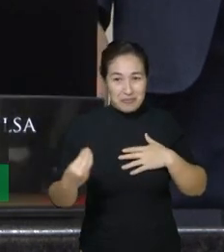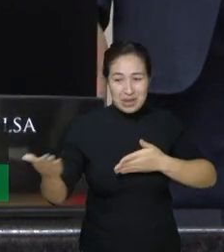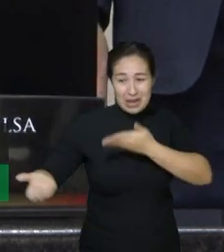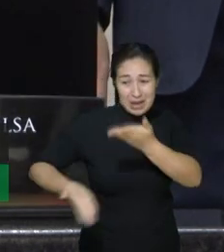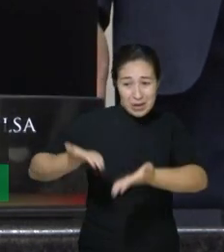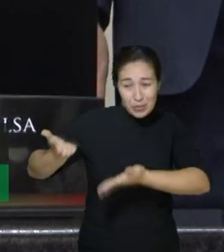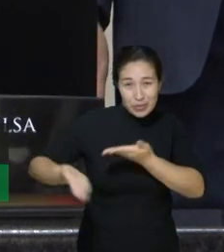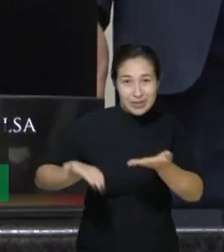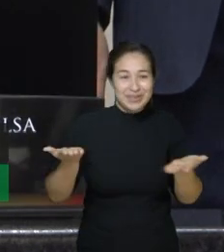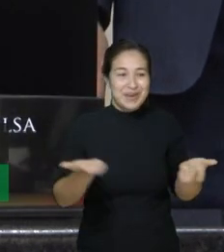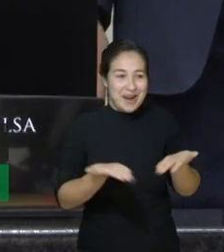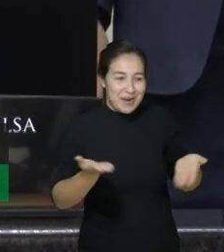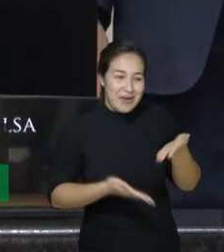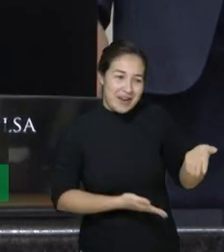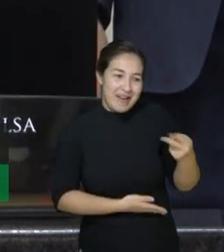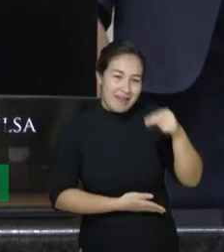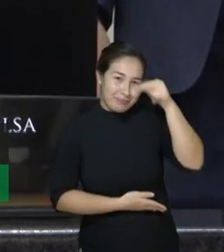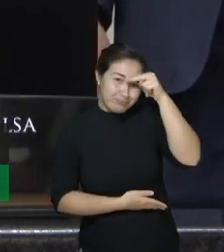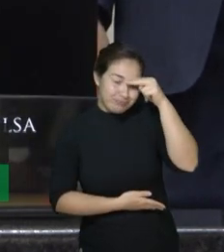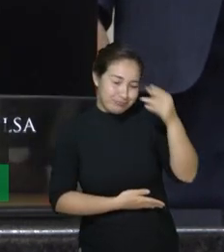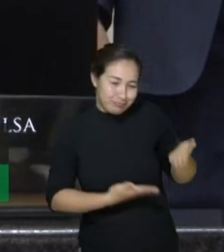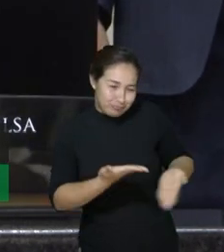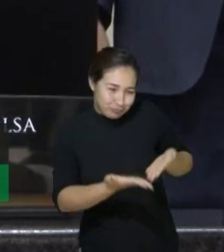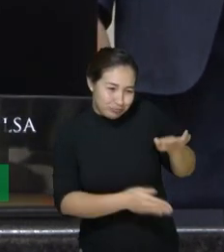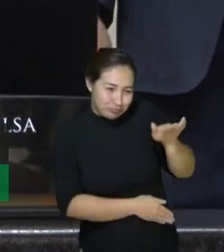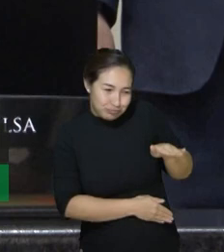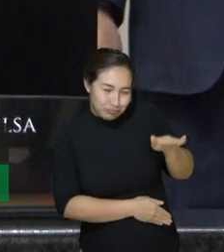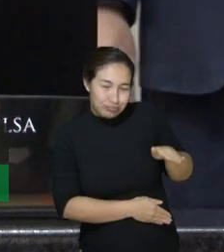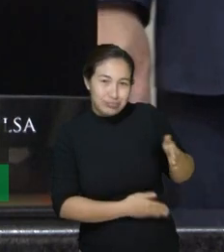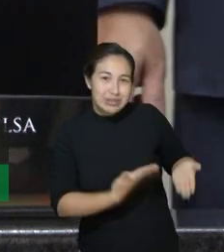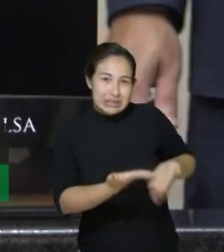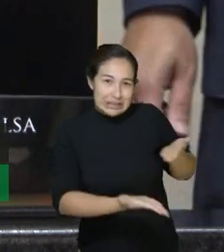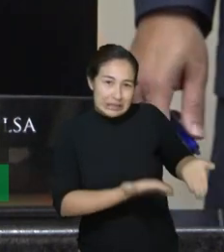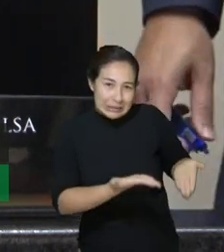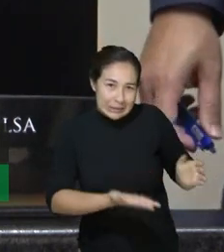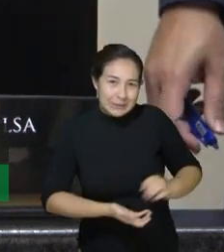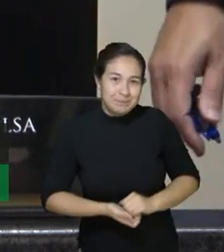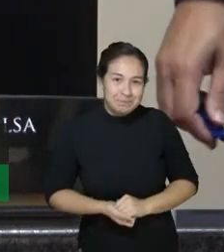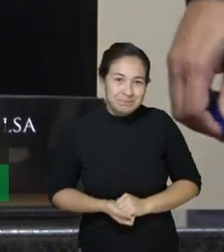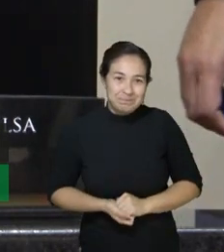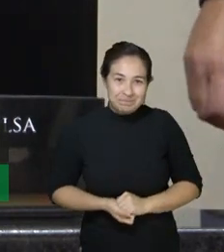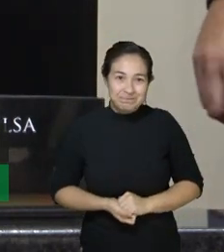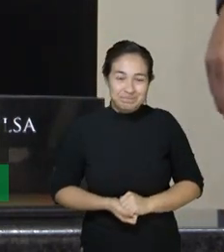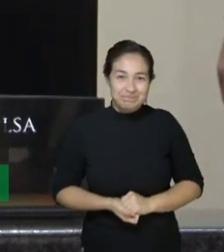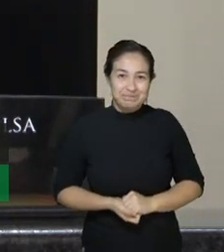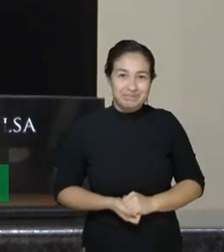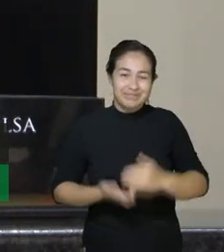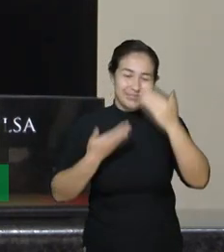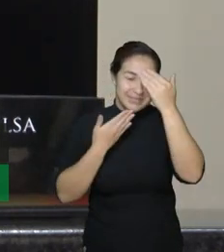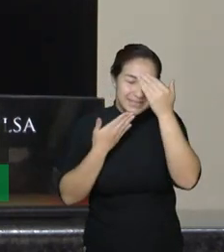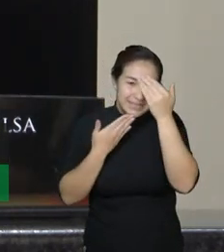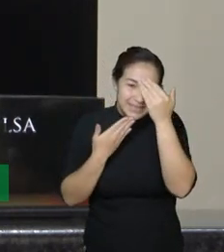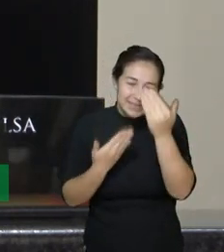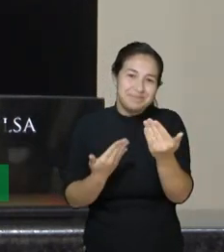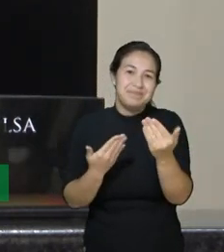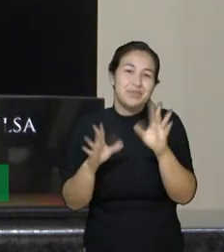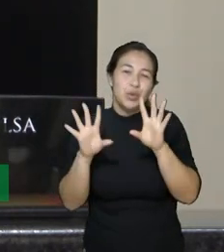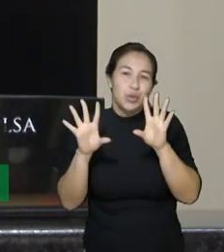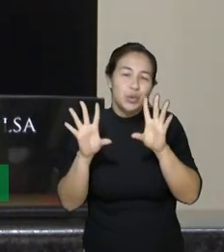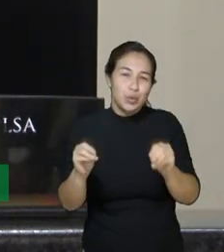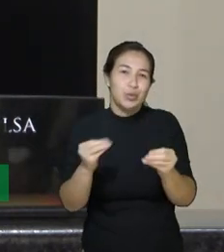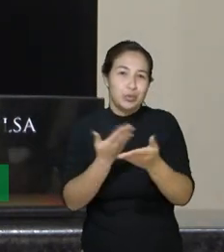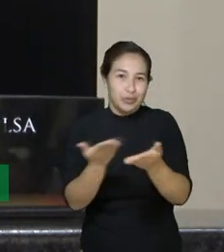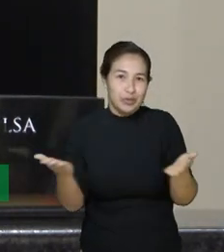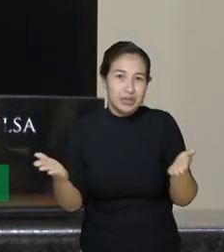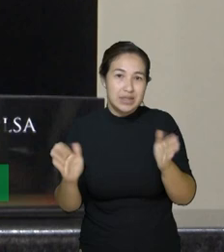procurando dar agora para minha neta. Finalmente, agradecer mais uma vez todos vocês, mas